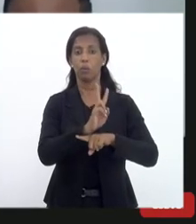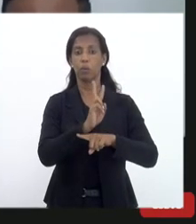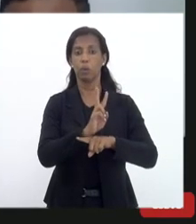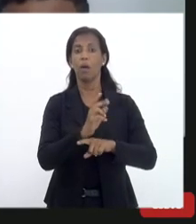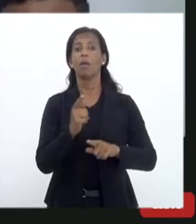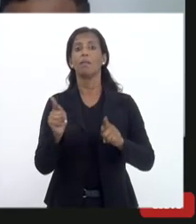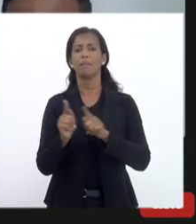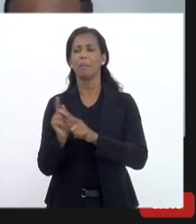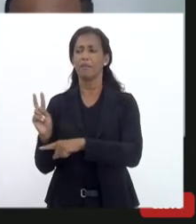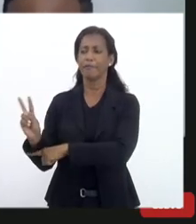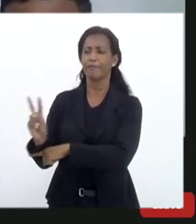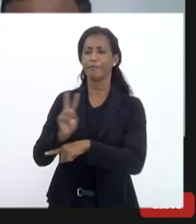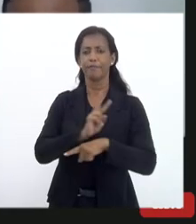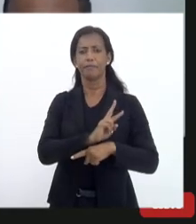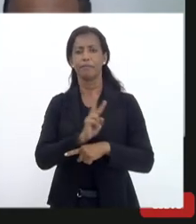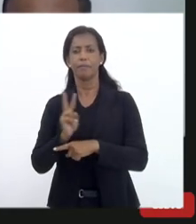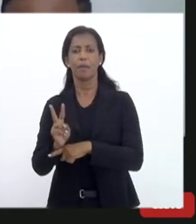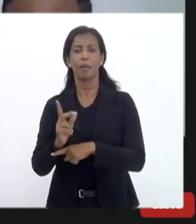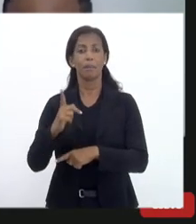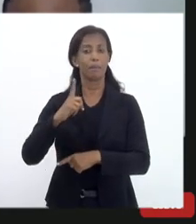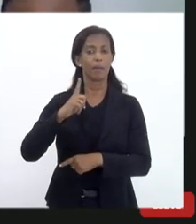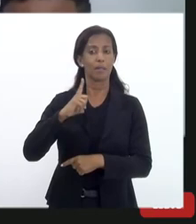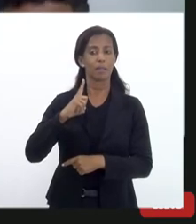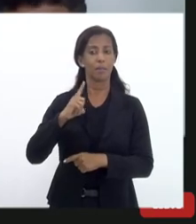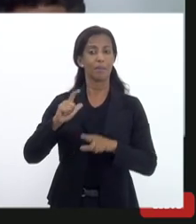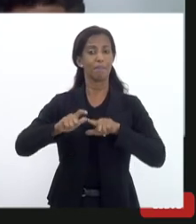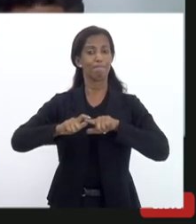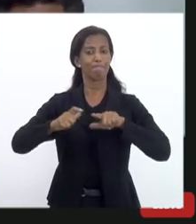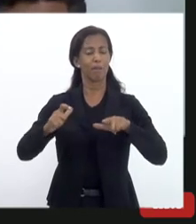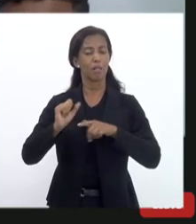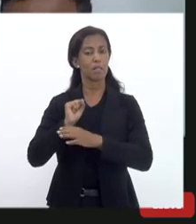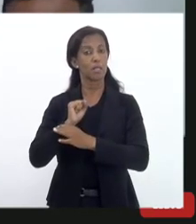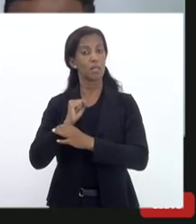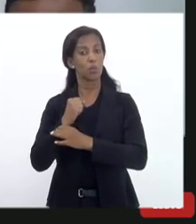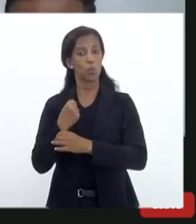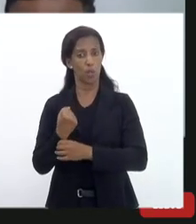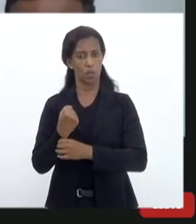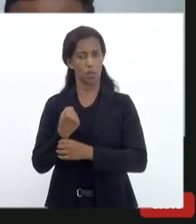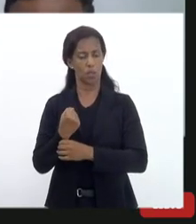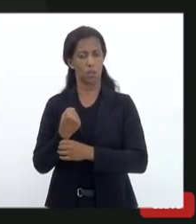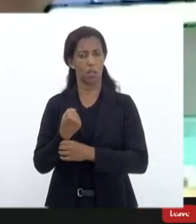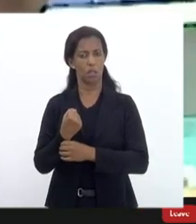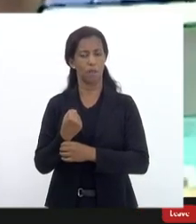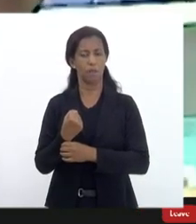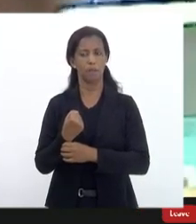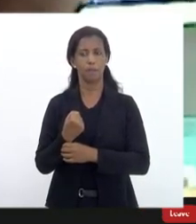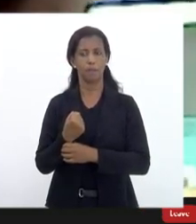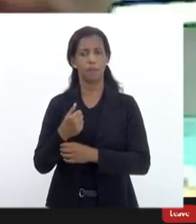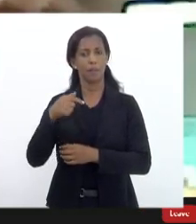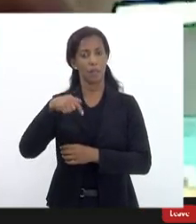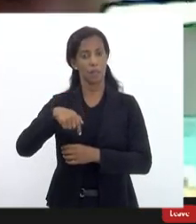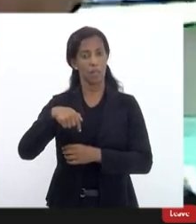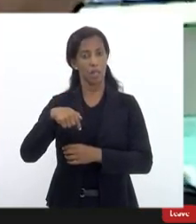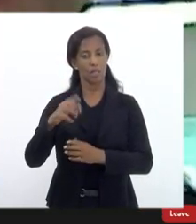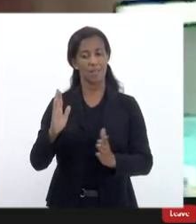de inspetores para que se possa ter maior segurança nesse período